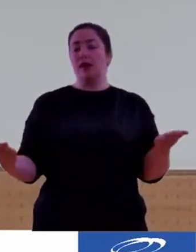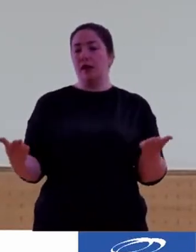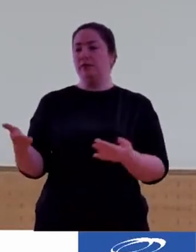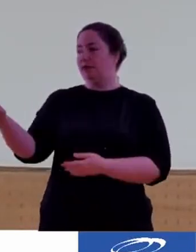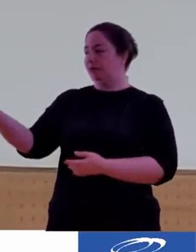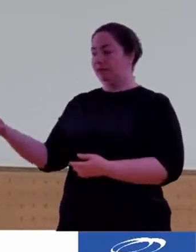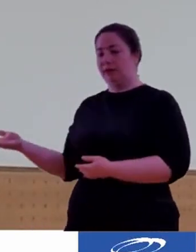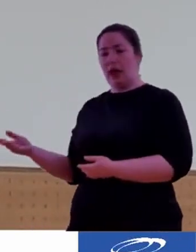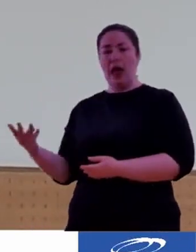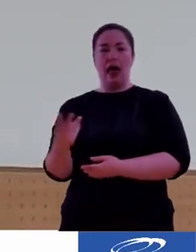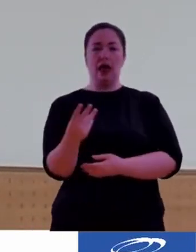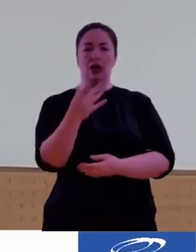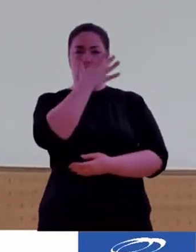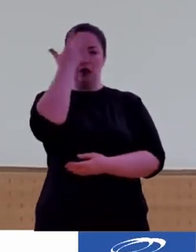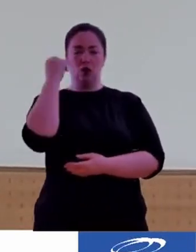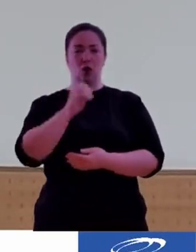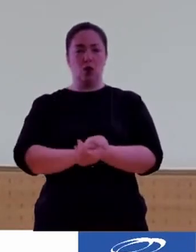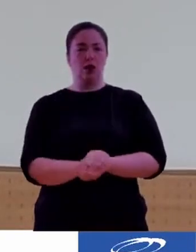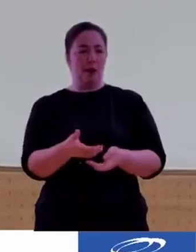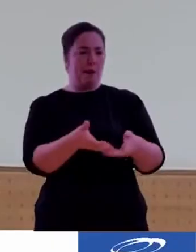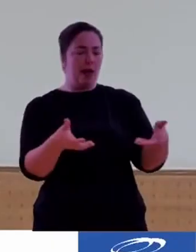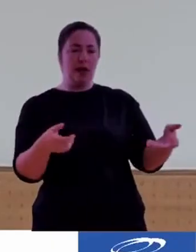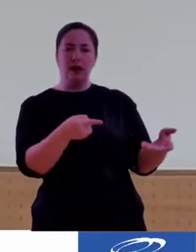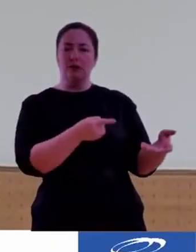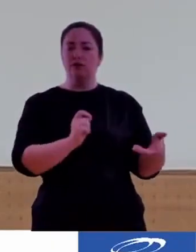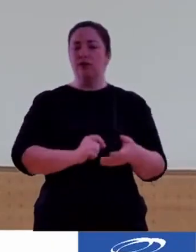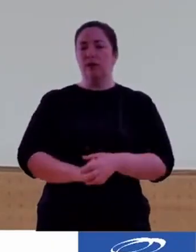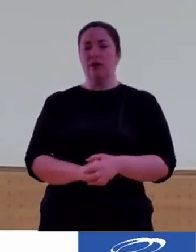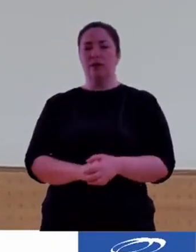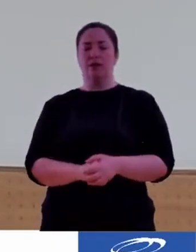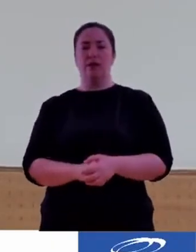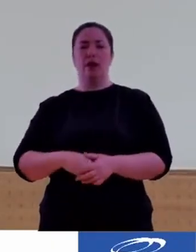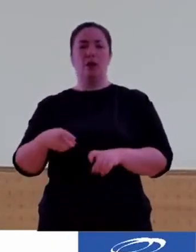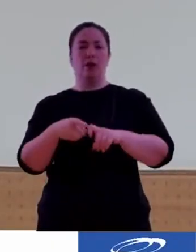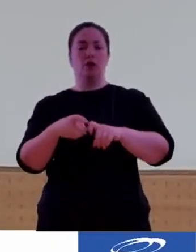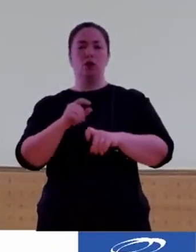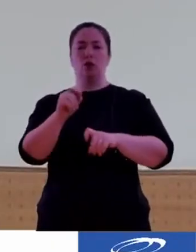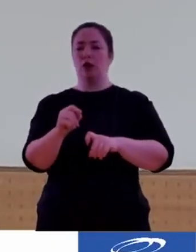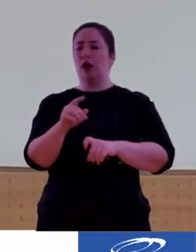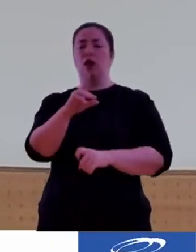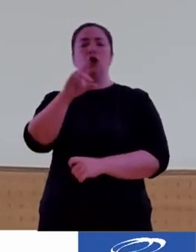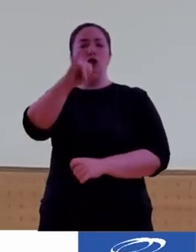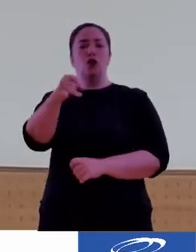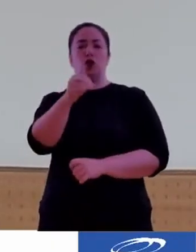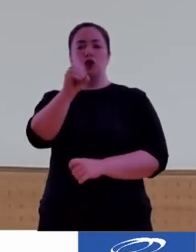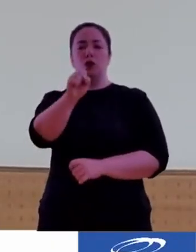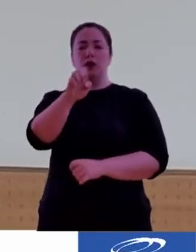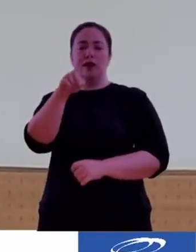de honra dessa solenidade de abertura. Dr. José Paulo Gabi Aramburu Filho, diretor do